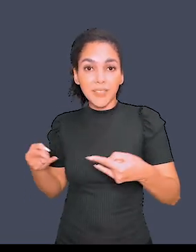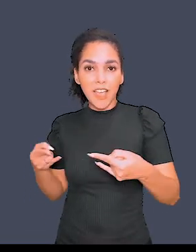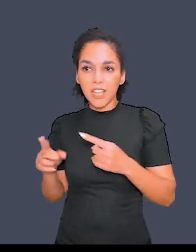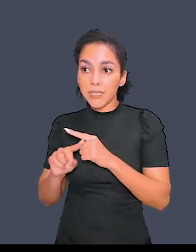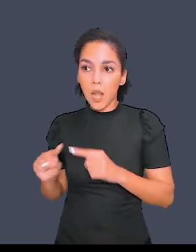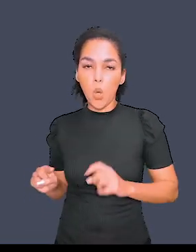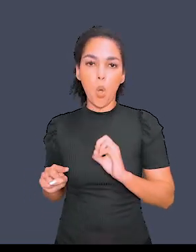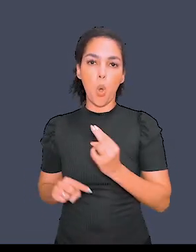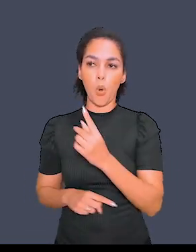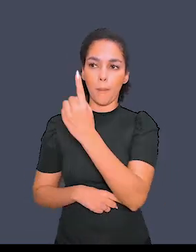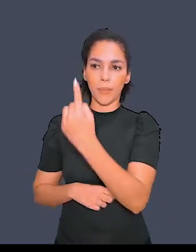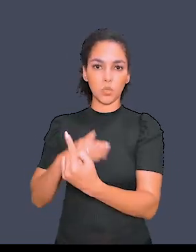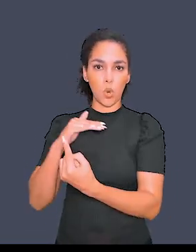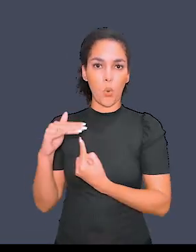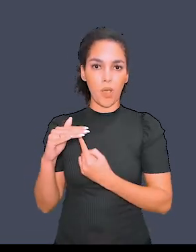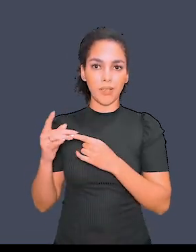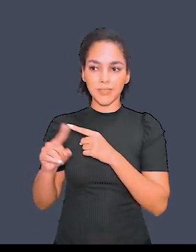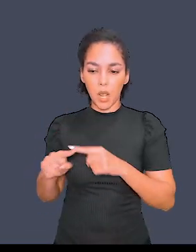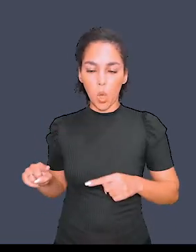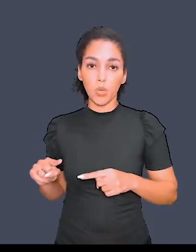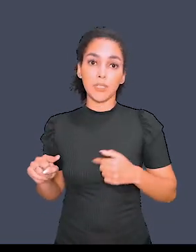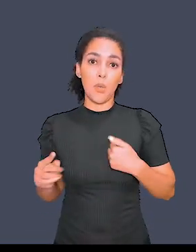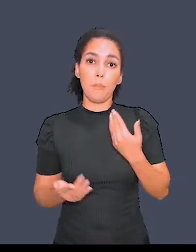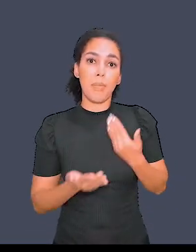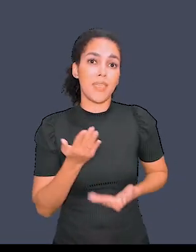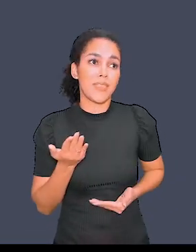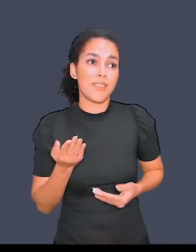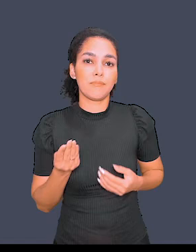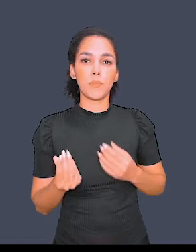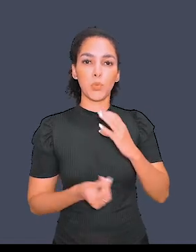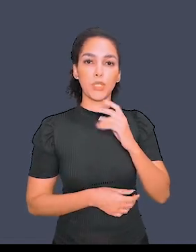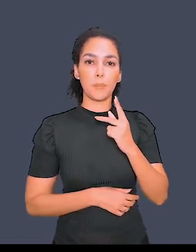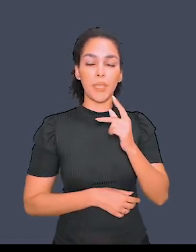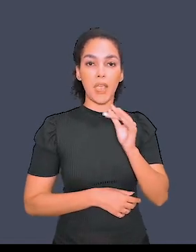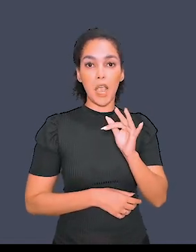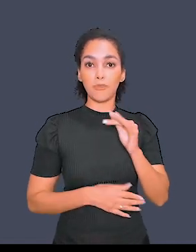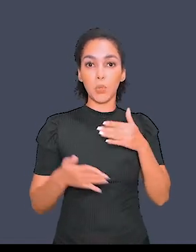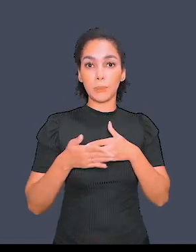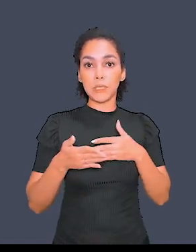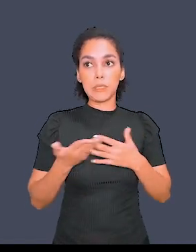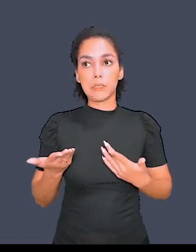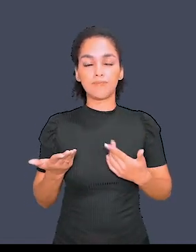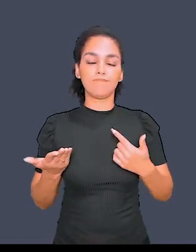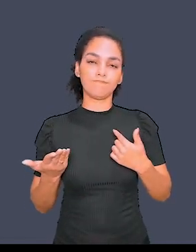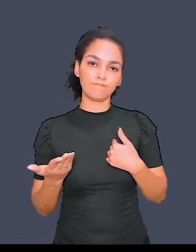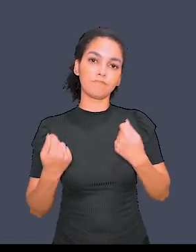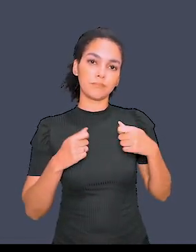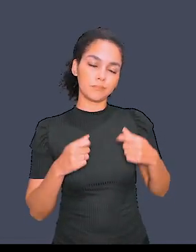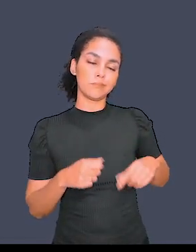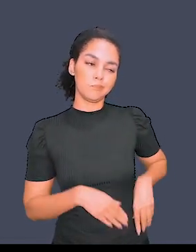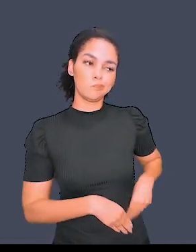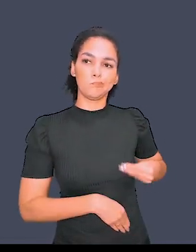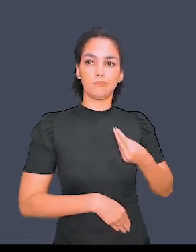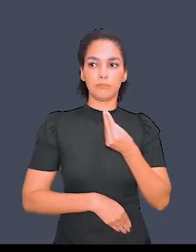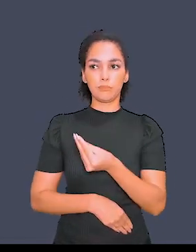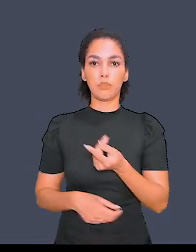cancelada, ele mesmo quis cancelar e eu perdi aquela limitação de CPF. E em alguns casos, se eu não reemitir a passagem da pessoa, eu tive sim que